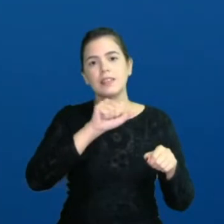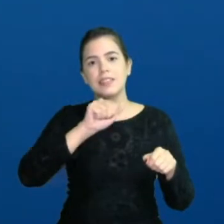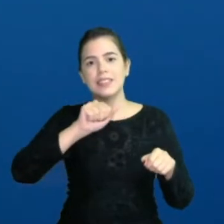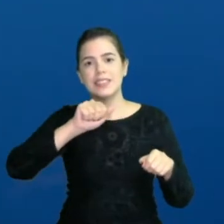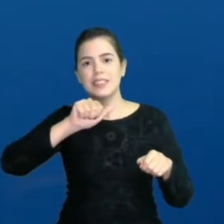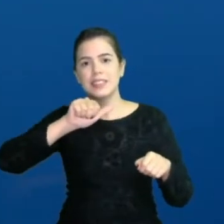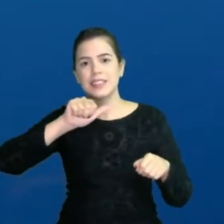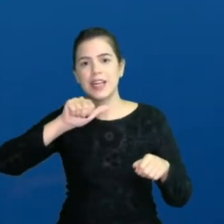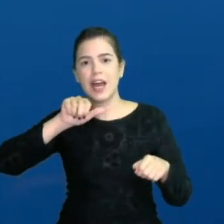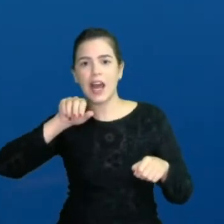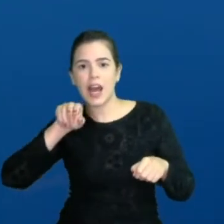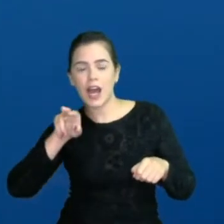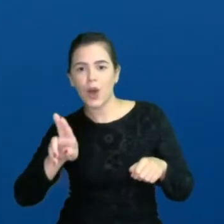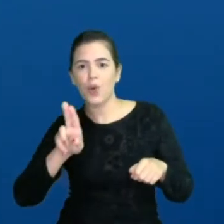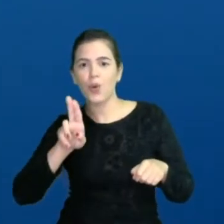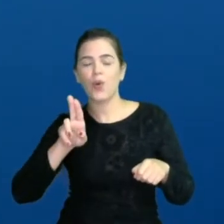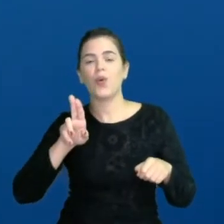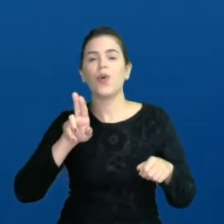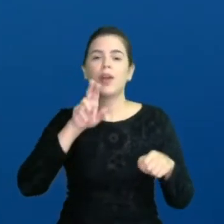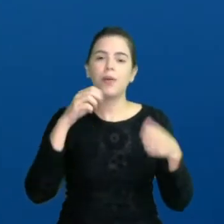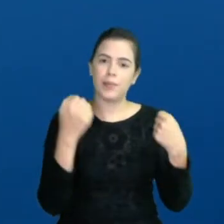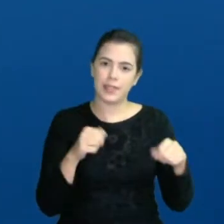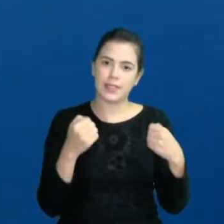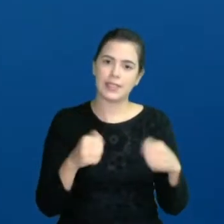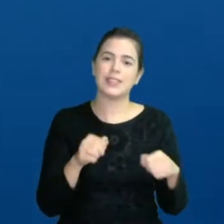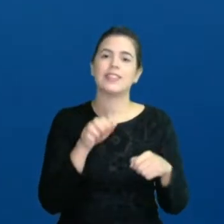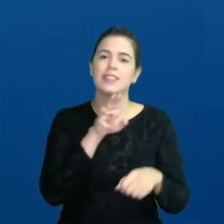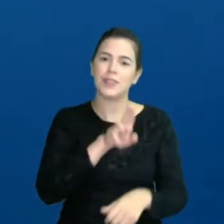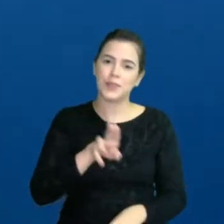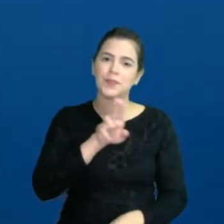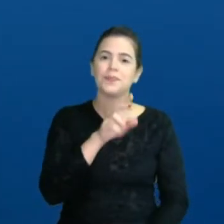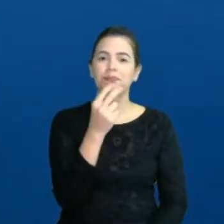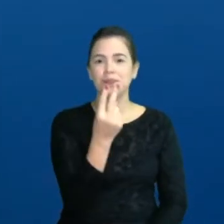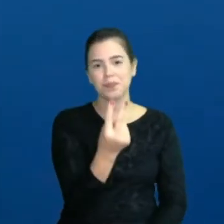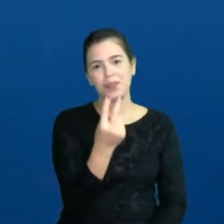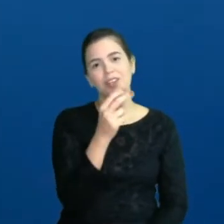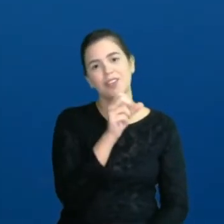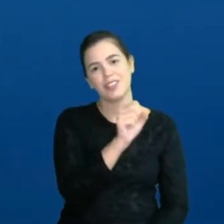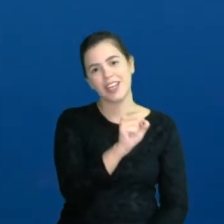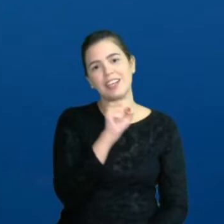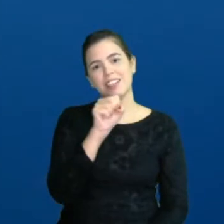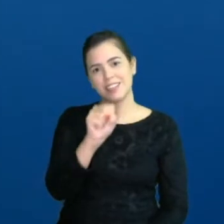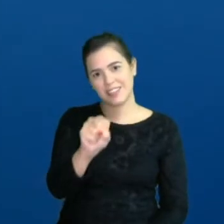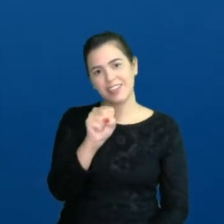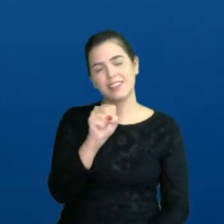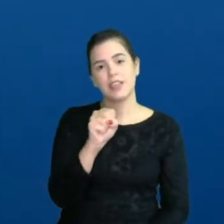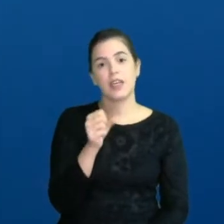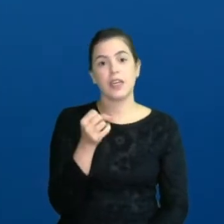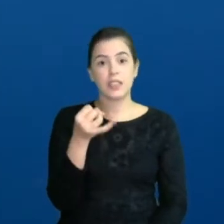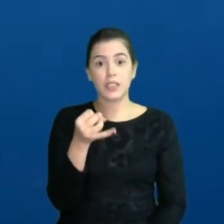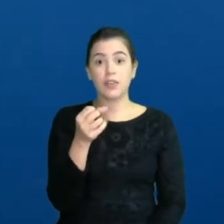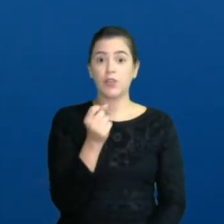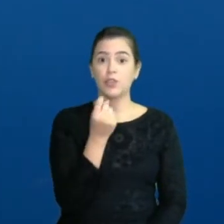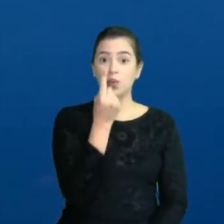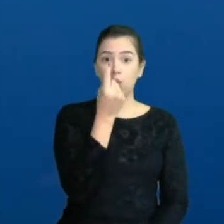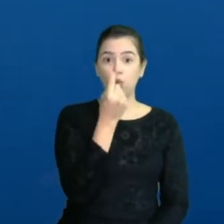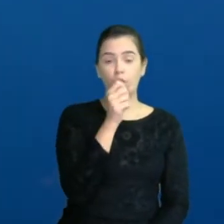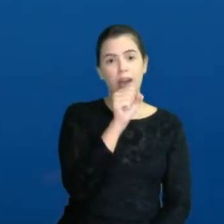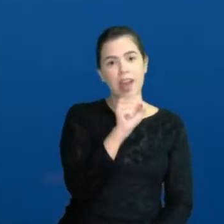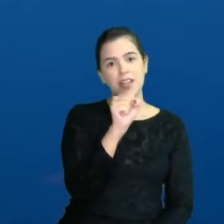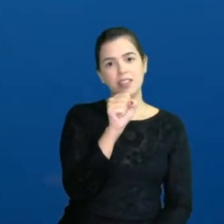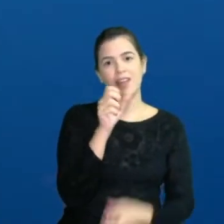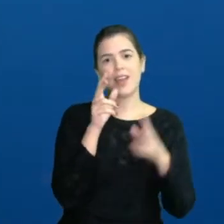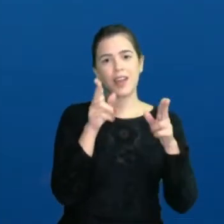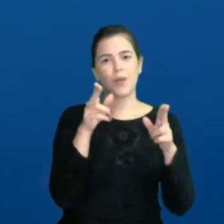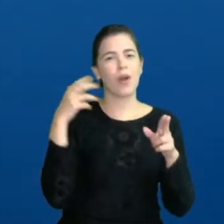sauro, aqui no meio eu tive que usar 2, porque se eu usasse só um S ia ficar com som de Z. Mas não se preocupa que a gente vai